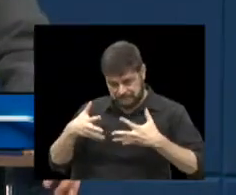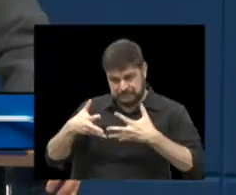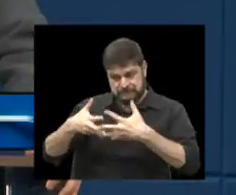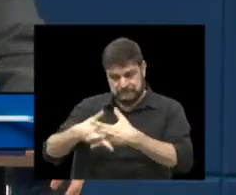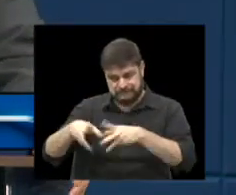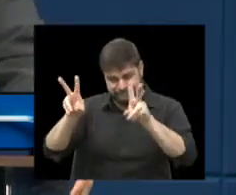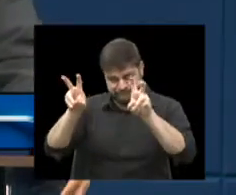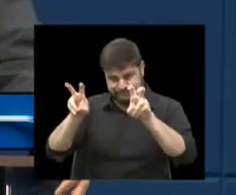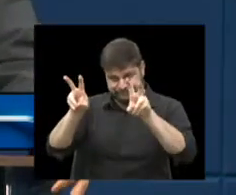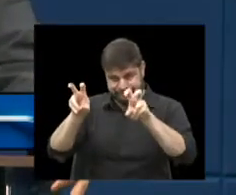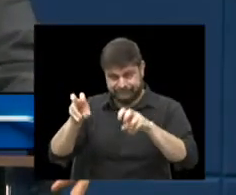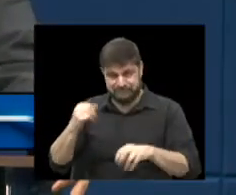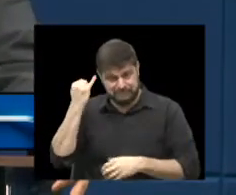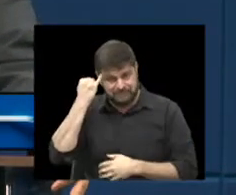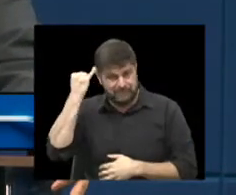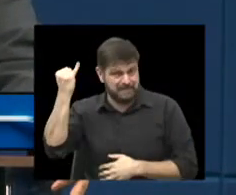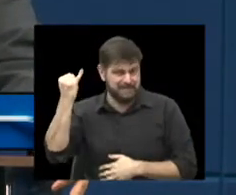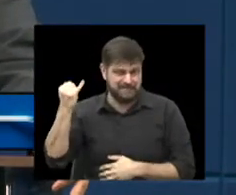essa ideia